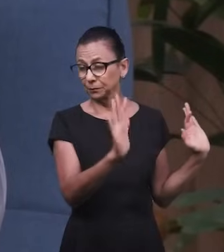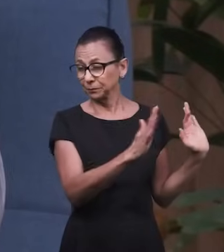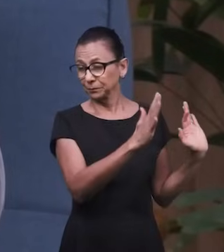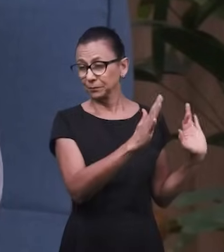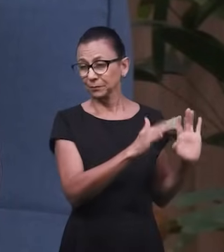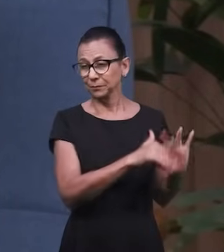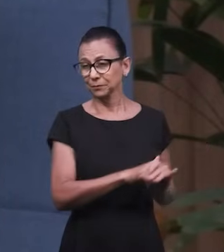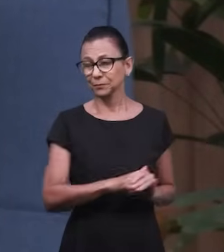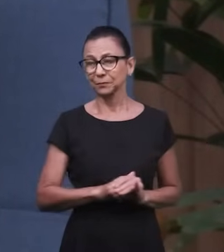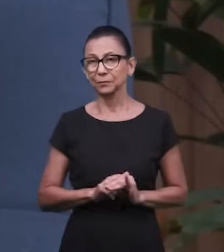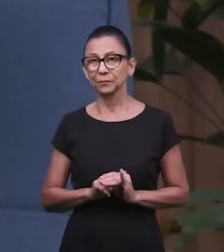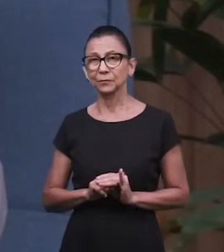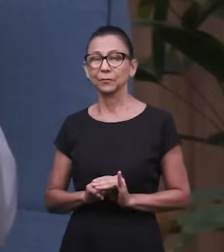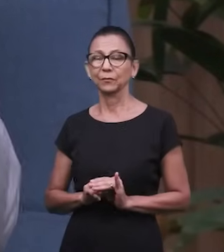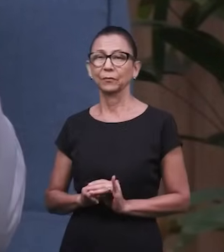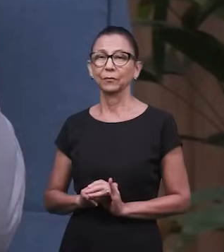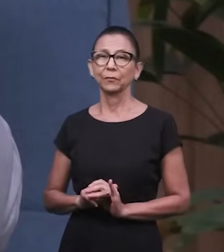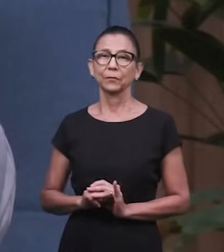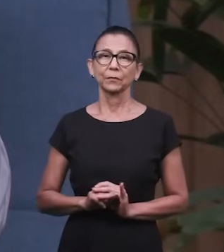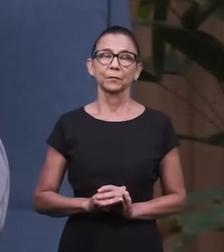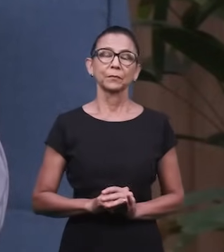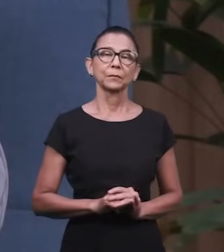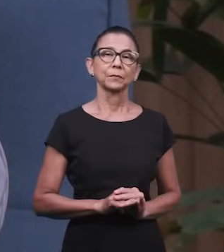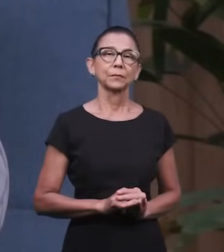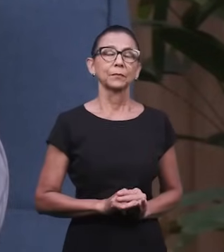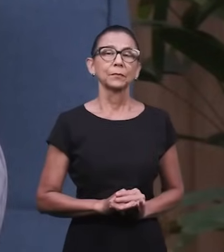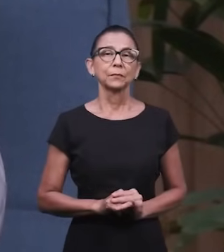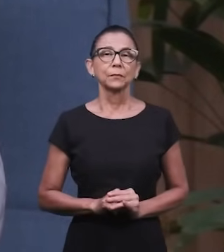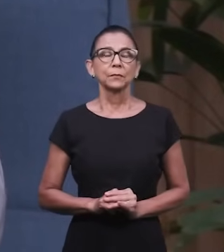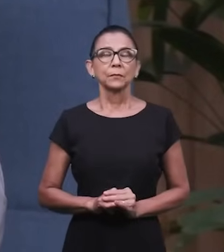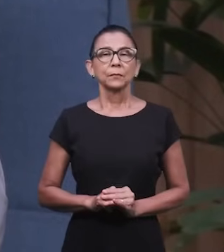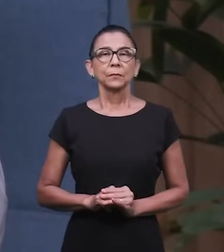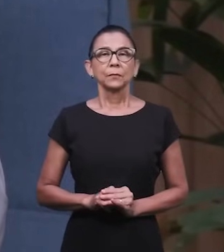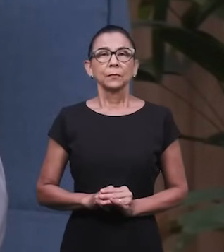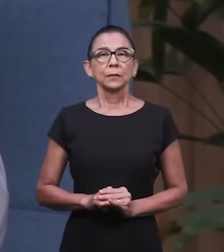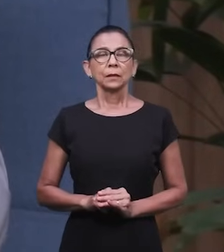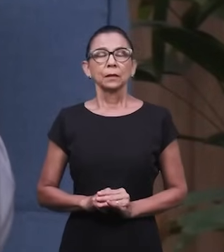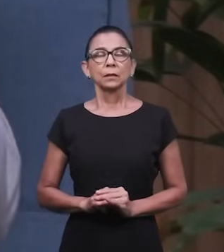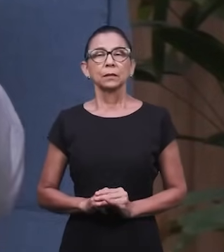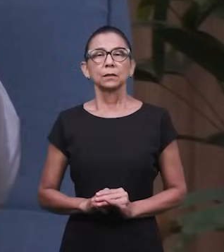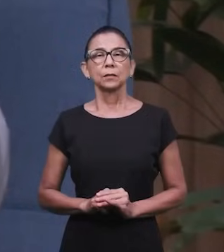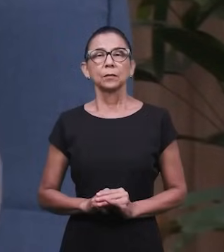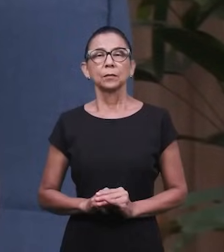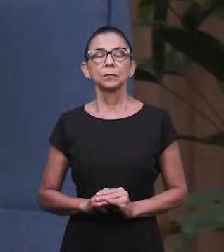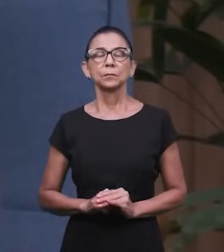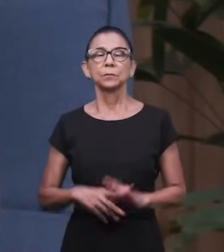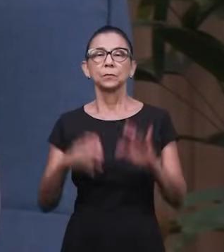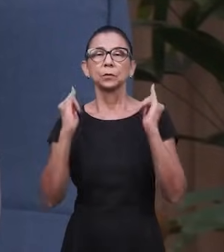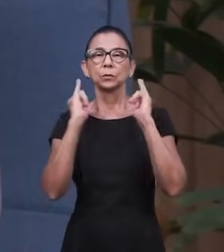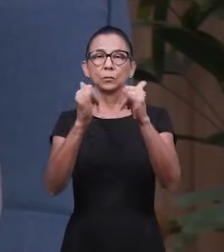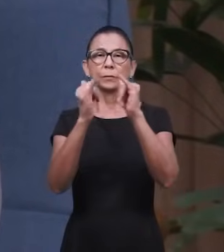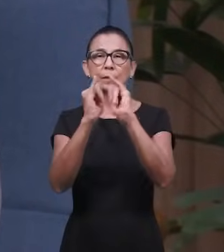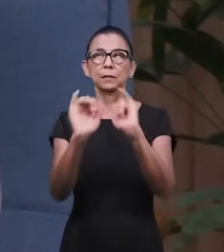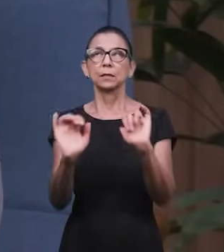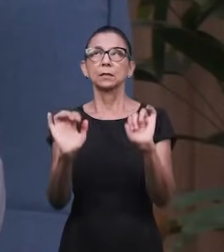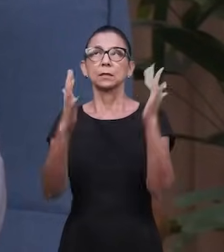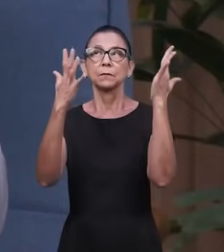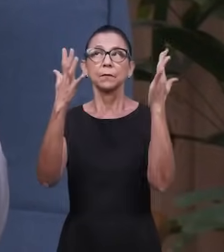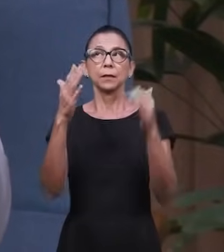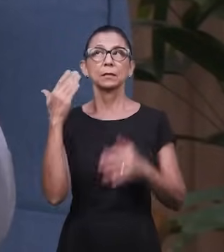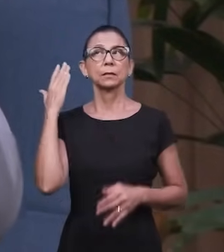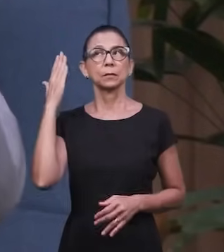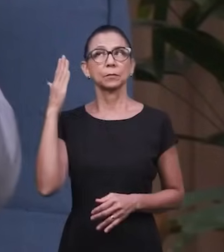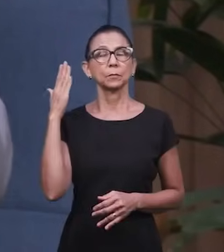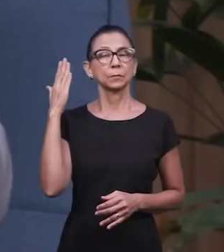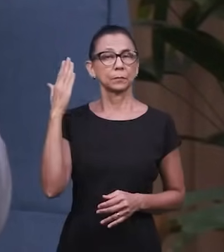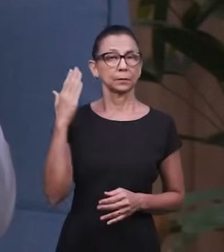que a mensagem do Trombetas e Festas nos levou a entender a bênção que nos está sendo preparada,